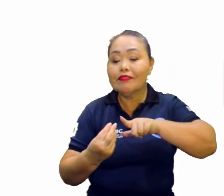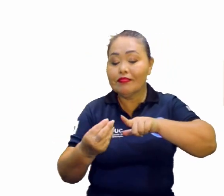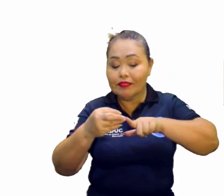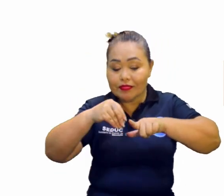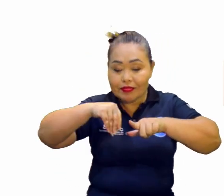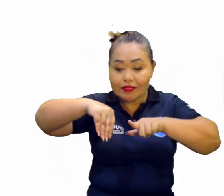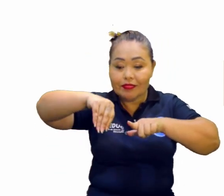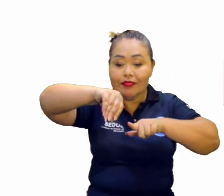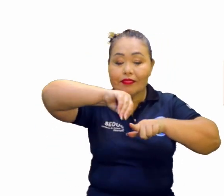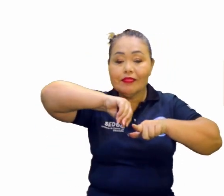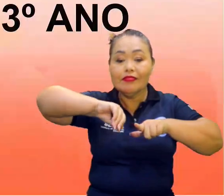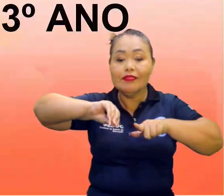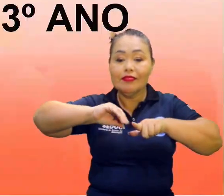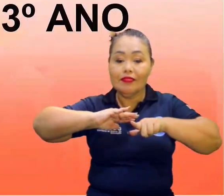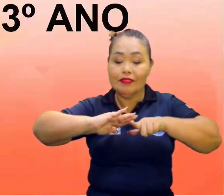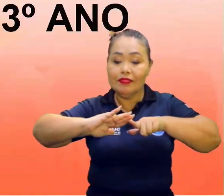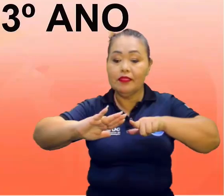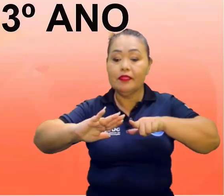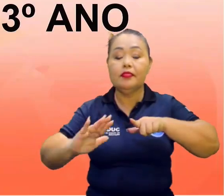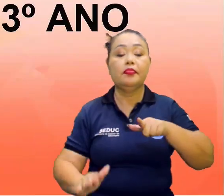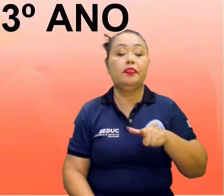cobertura.